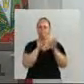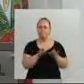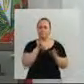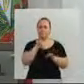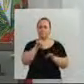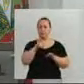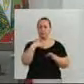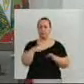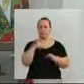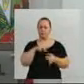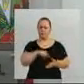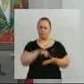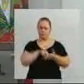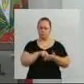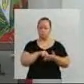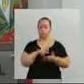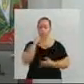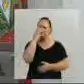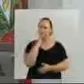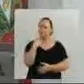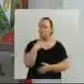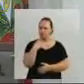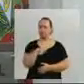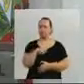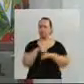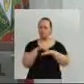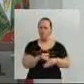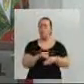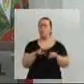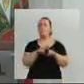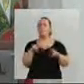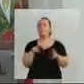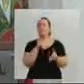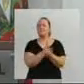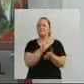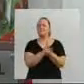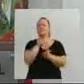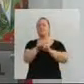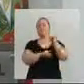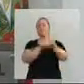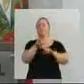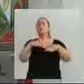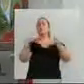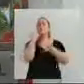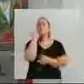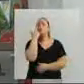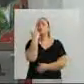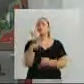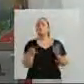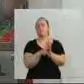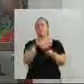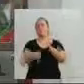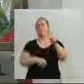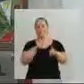necessários, duros, se forem necessários. Porém, zelando sempre pelo interesse público, pelo interesse